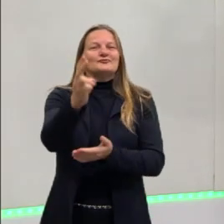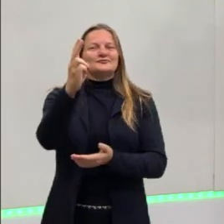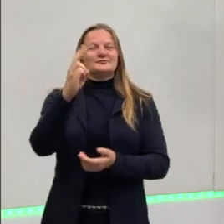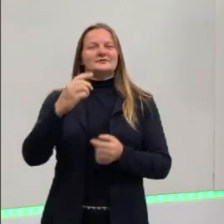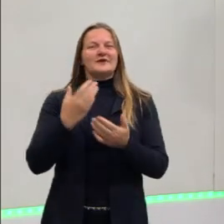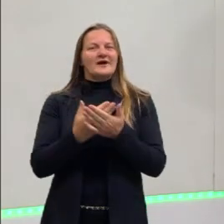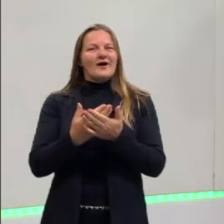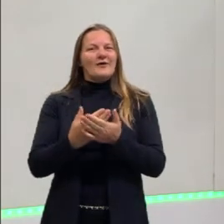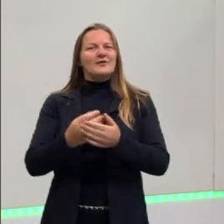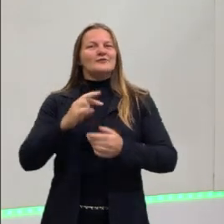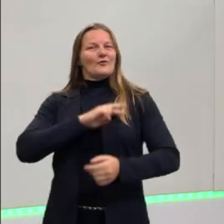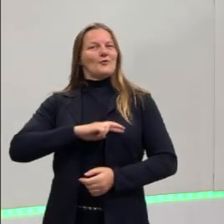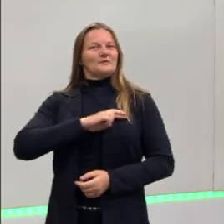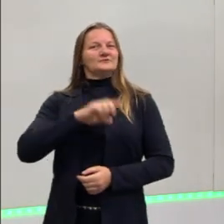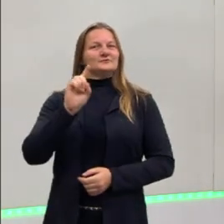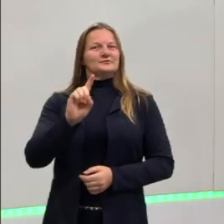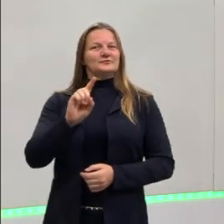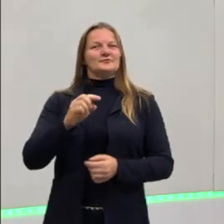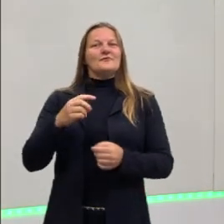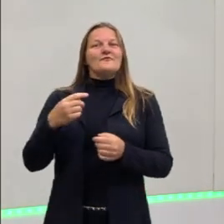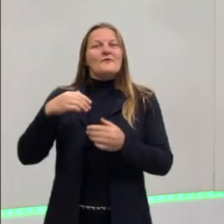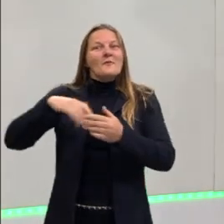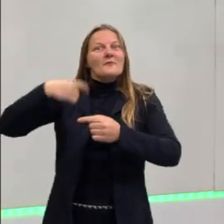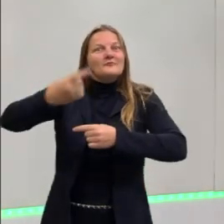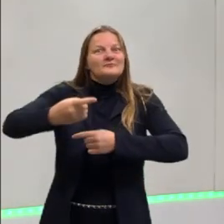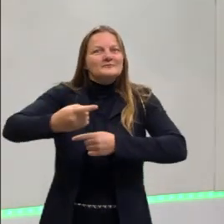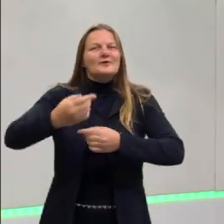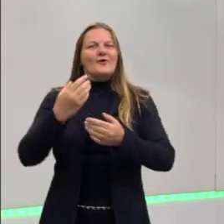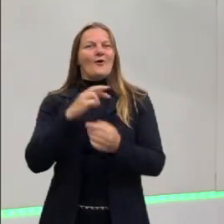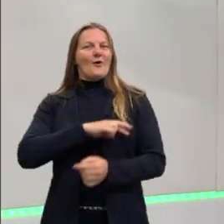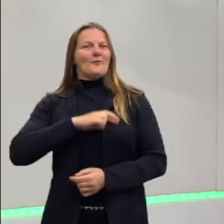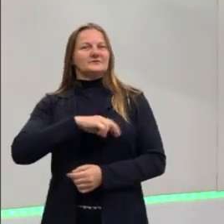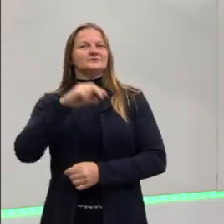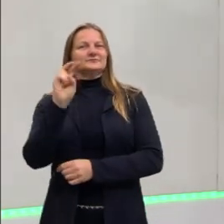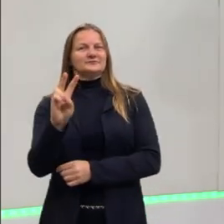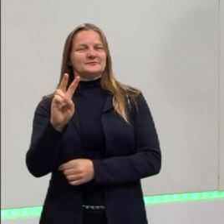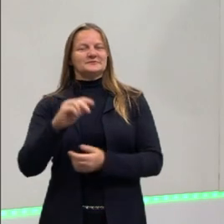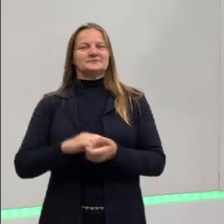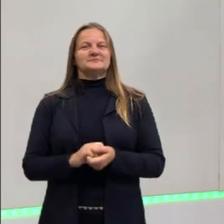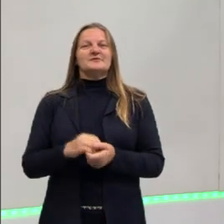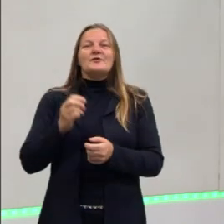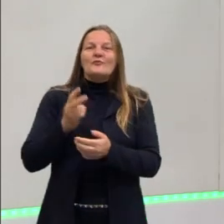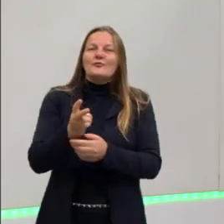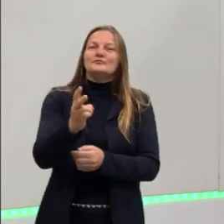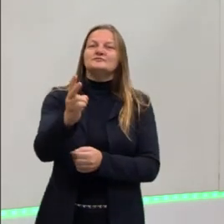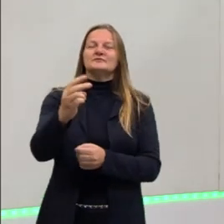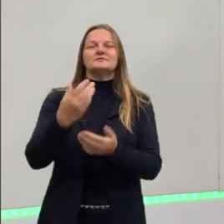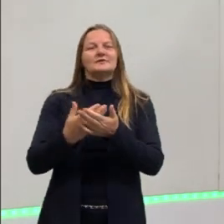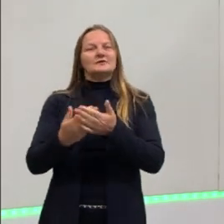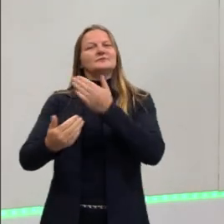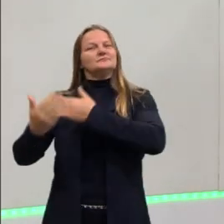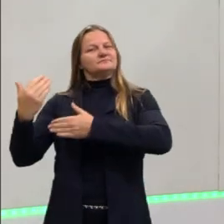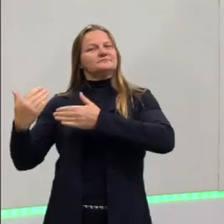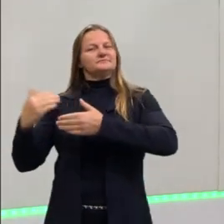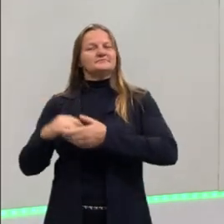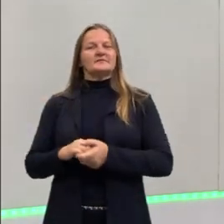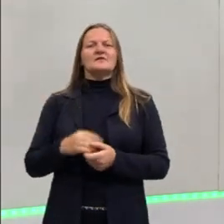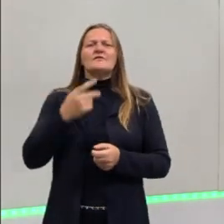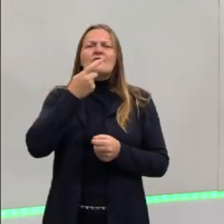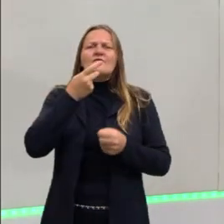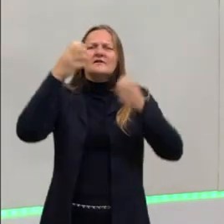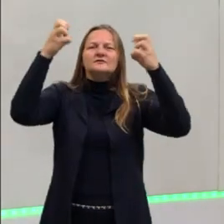na sala lá do Romantismo um e vamos para o romantismo dois que a continuidade da nossa aula né